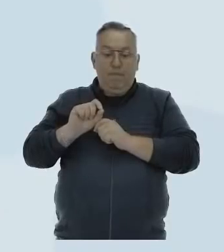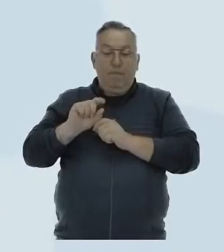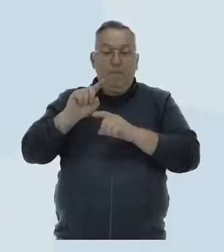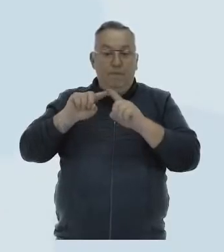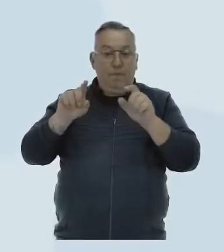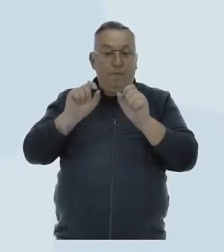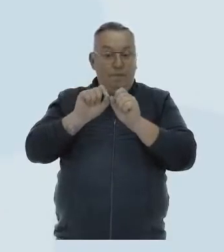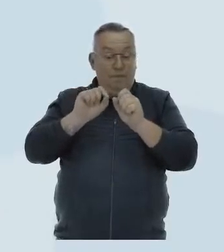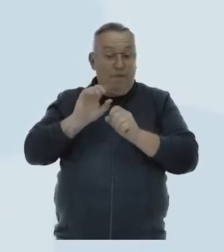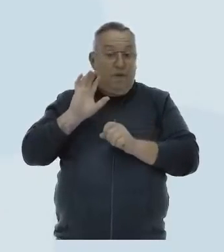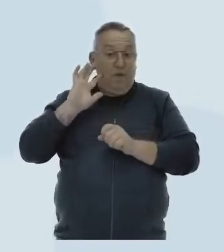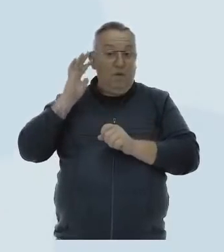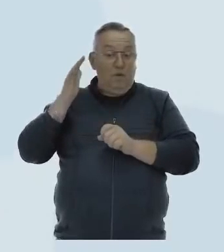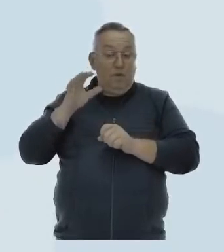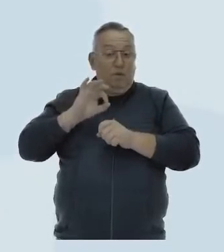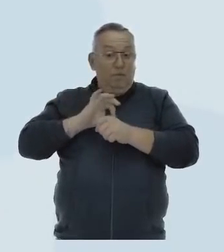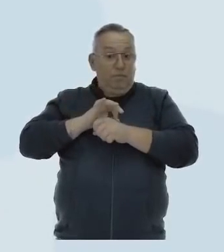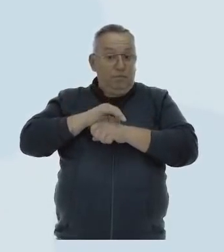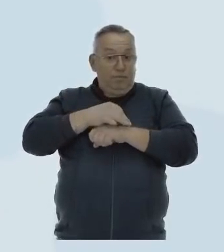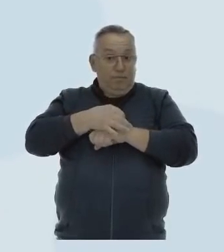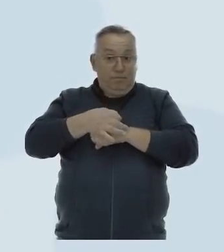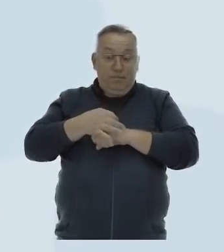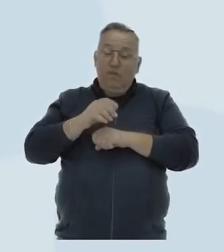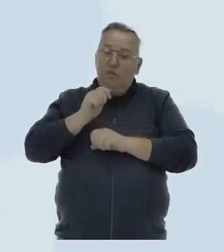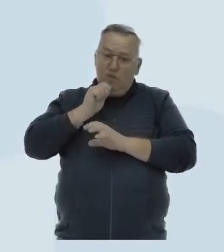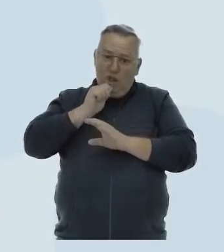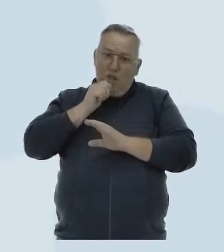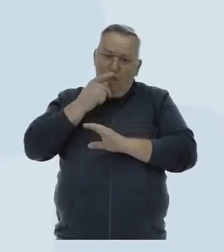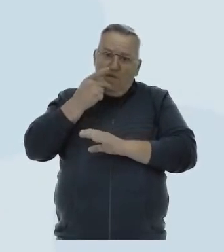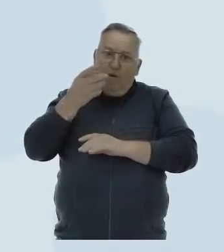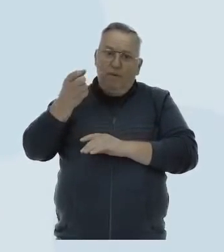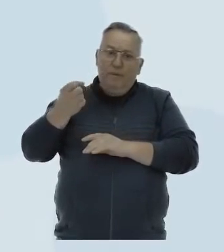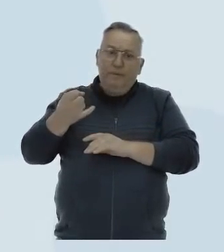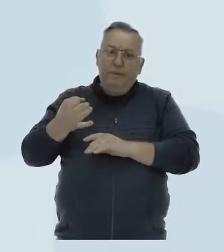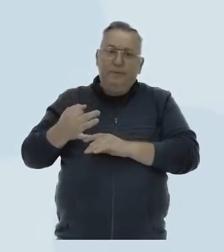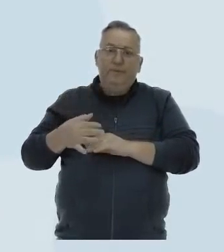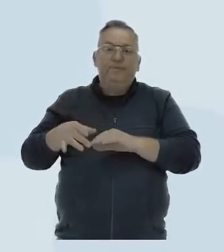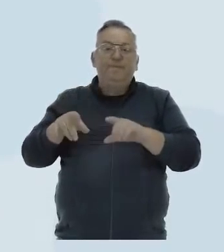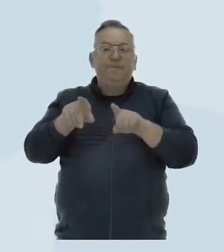lá que vai acontecer na célula, que a gente ainda vai falar, né? E vai